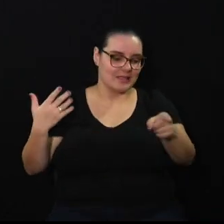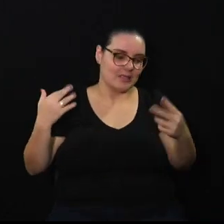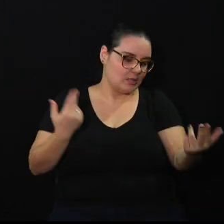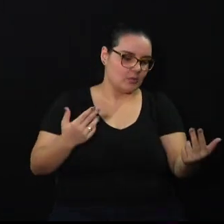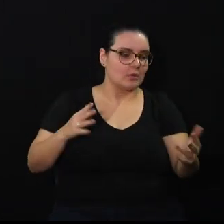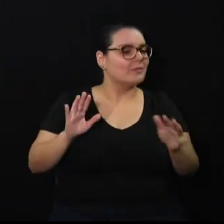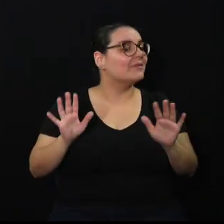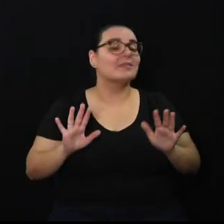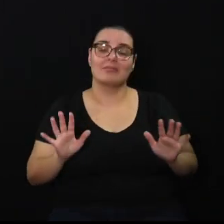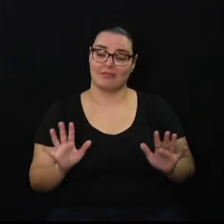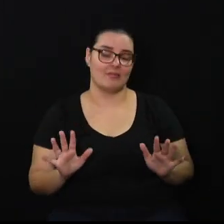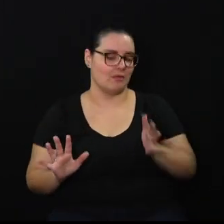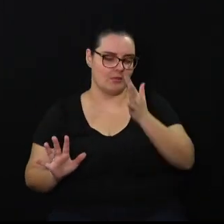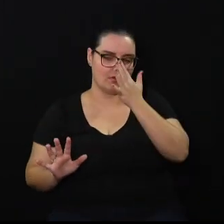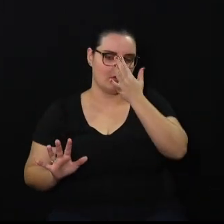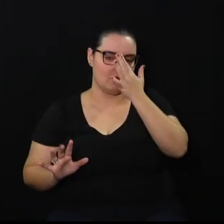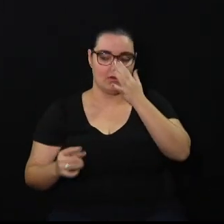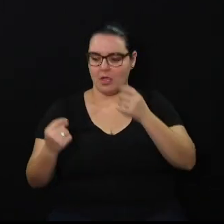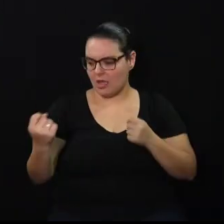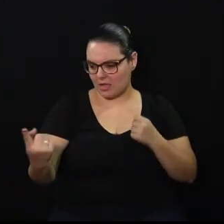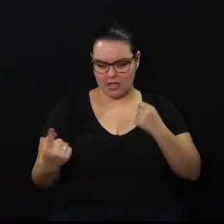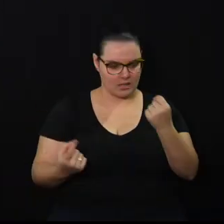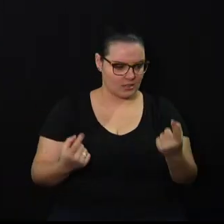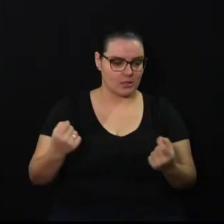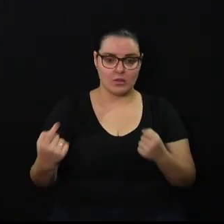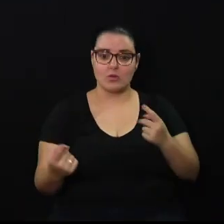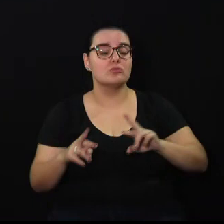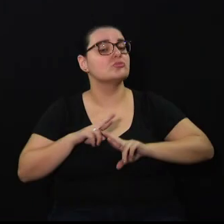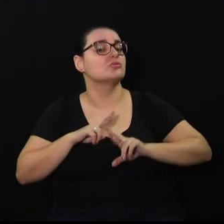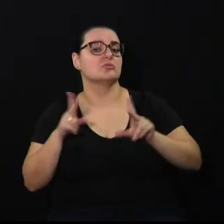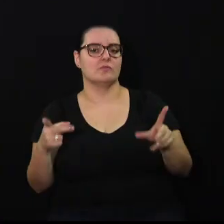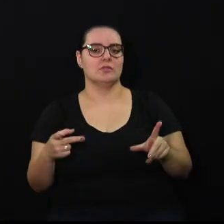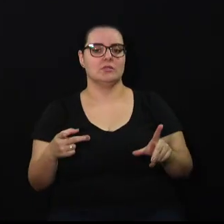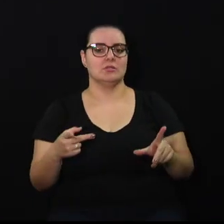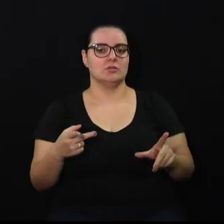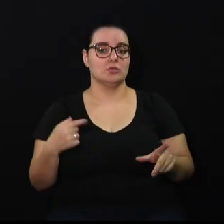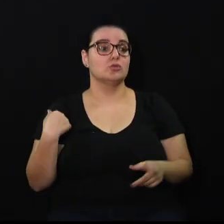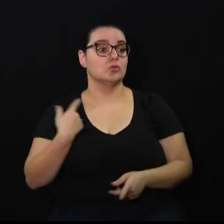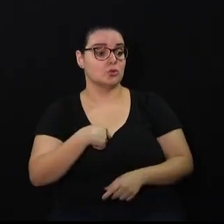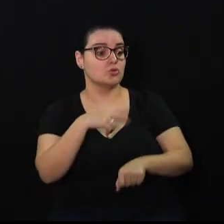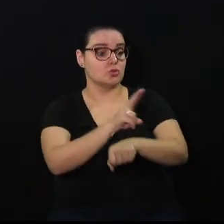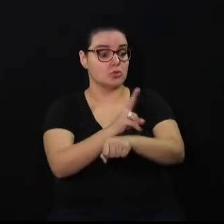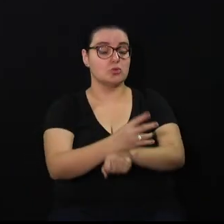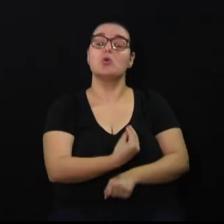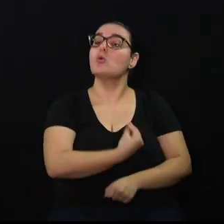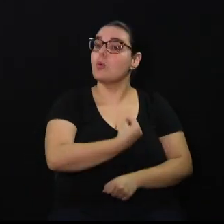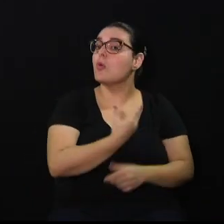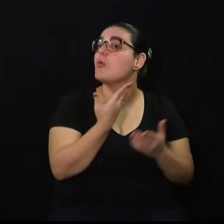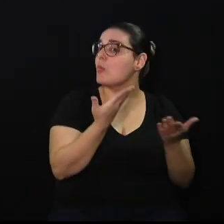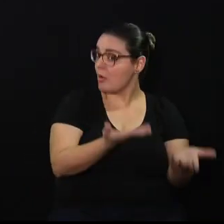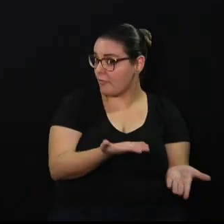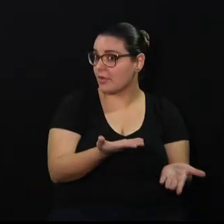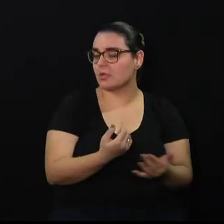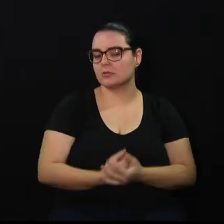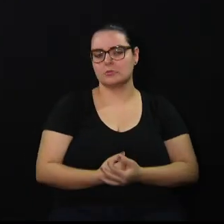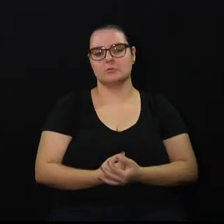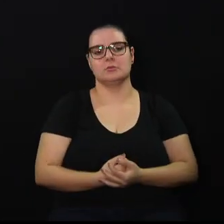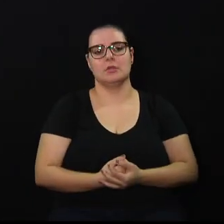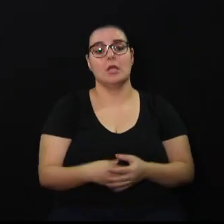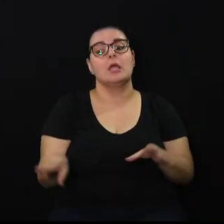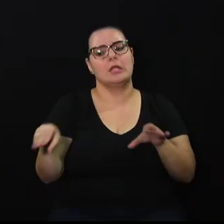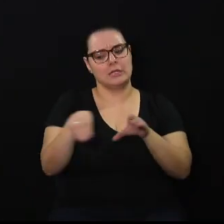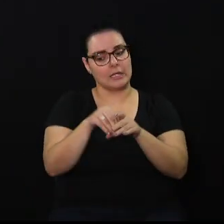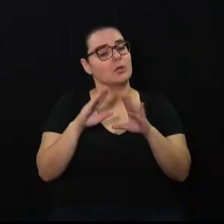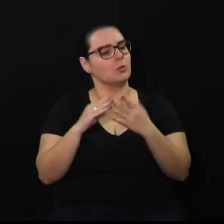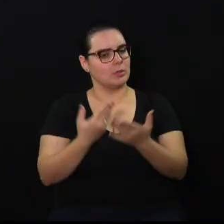não é assim que funciona né nós estamos lidando com uma vida né e uma vida ea gente tem dentro da escola e precisa estar lá pra